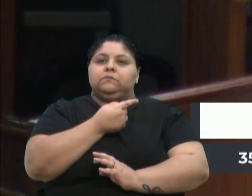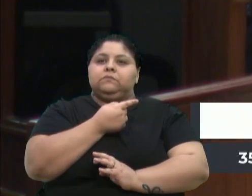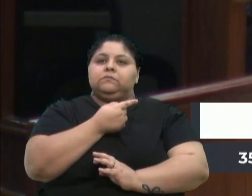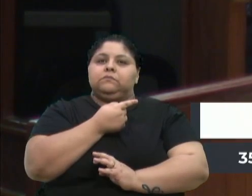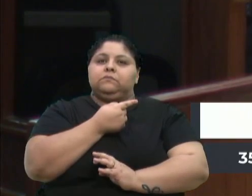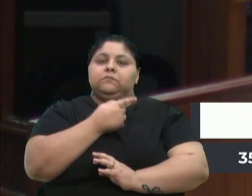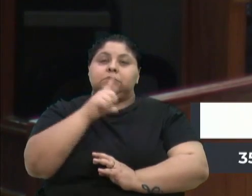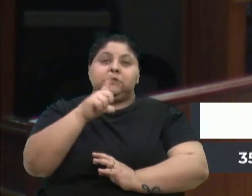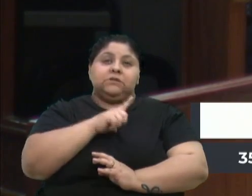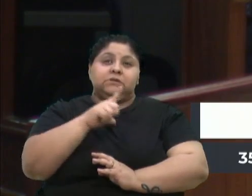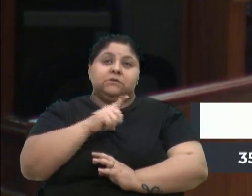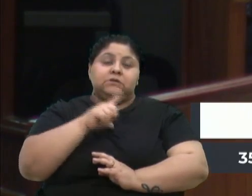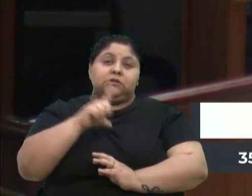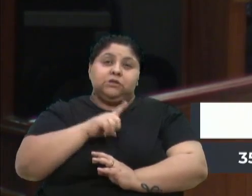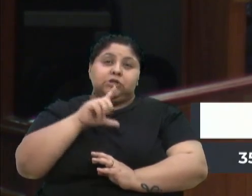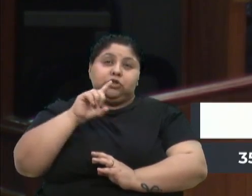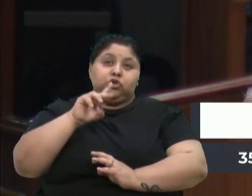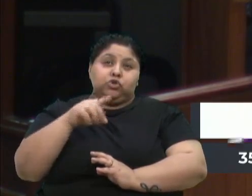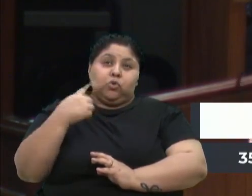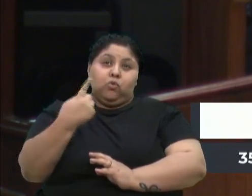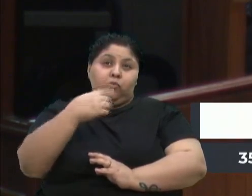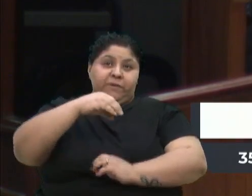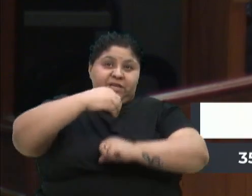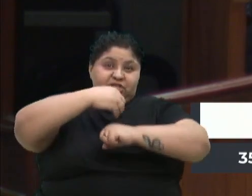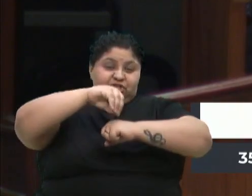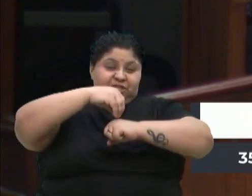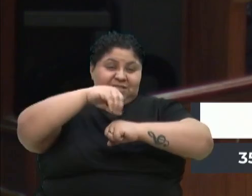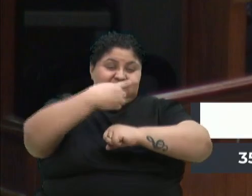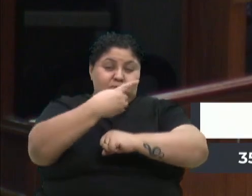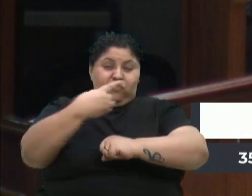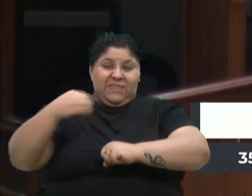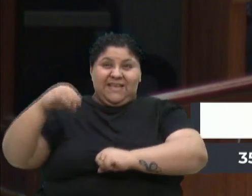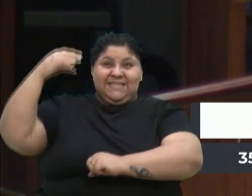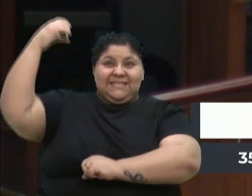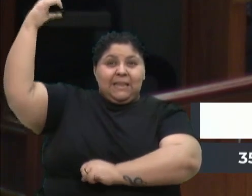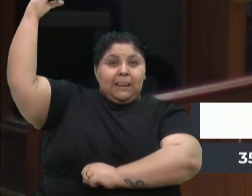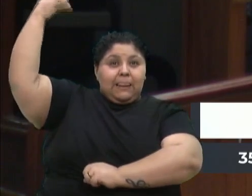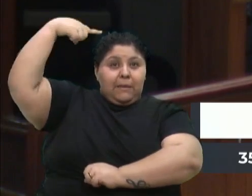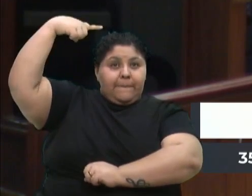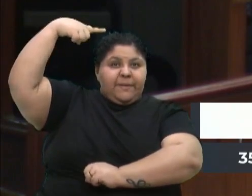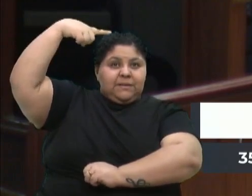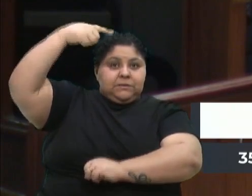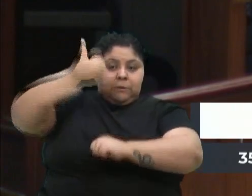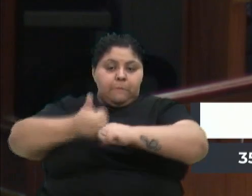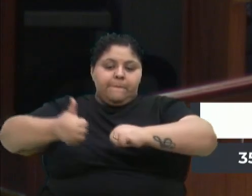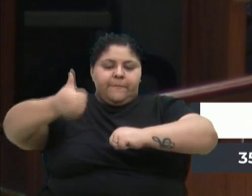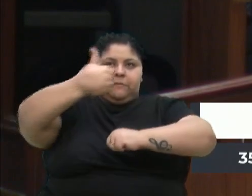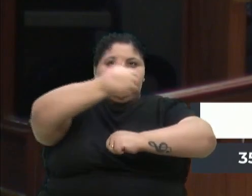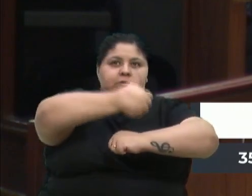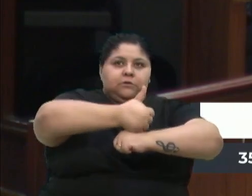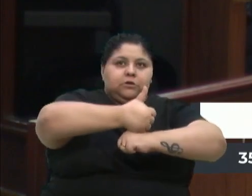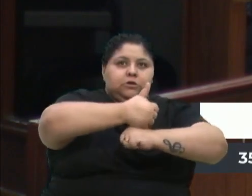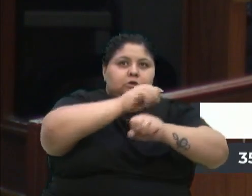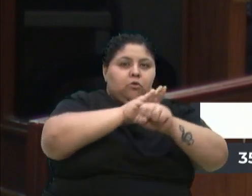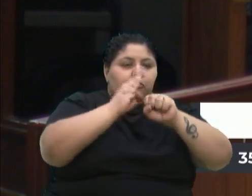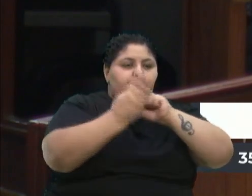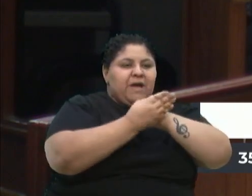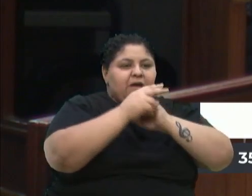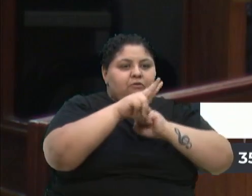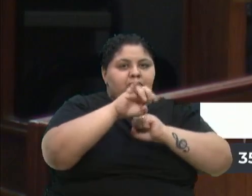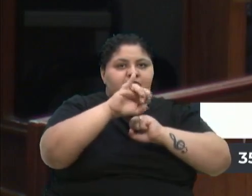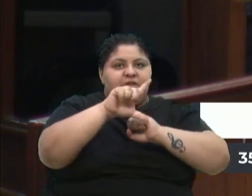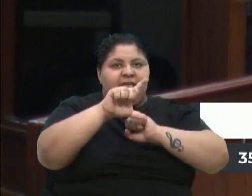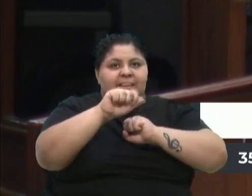eu tenho só uma indicação com 10 lâmpadas para substituir no Vila IP, só uma indicação.